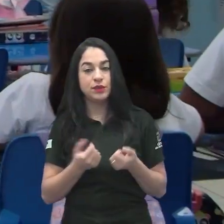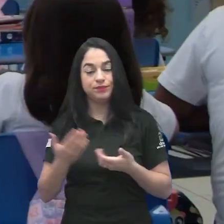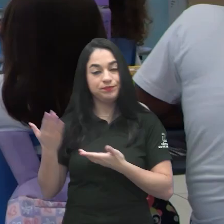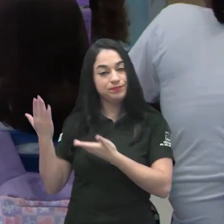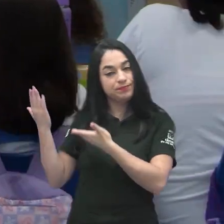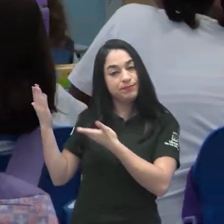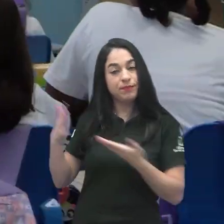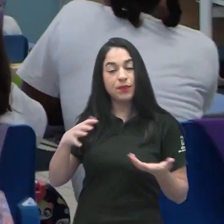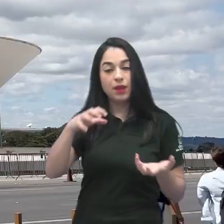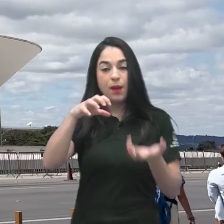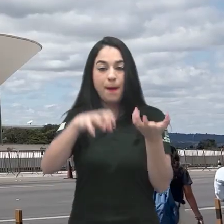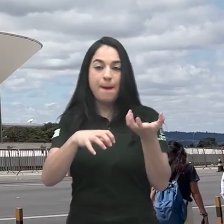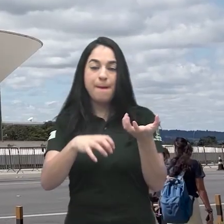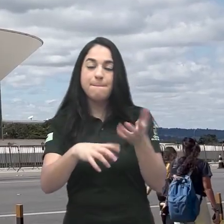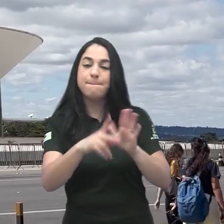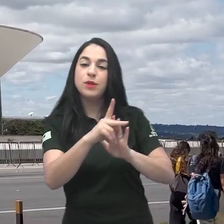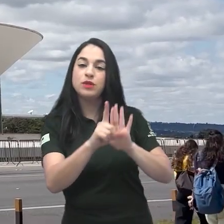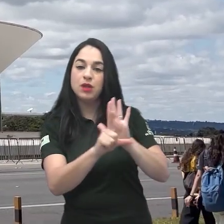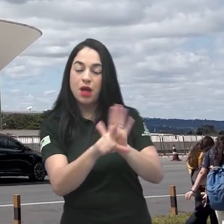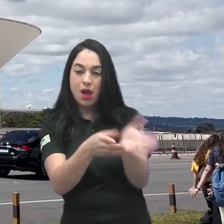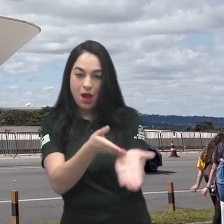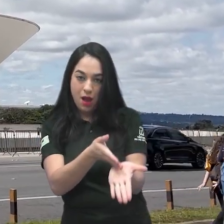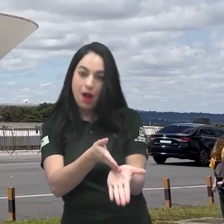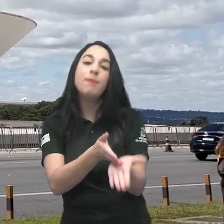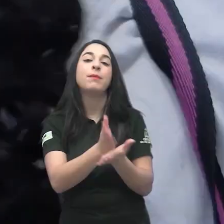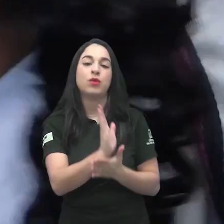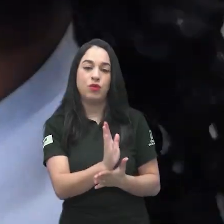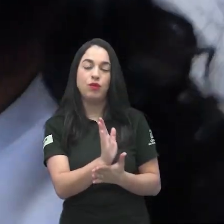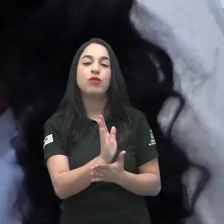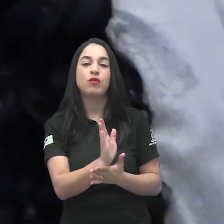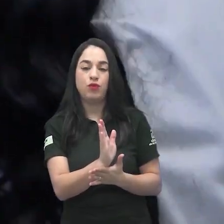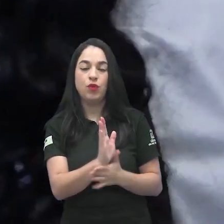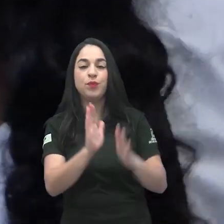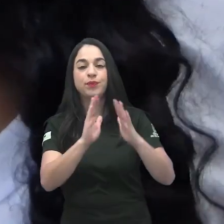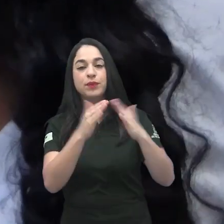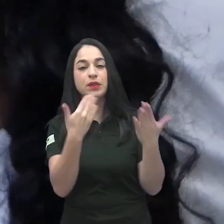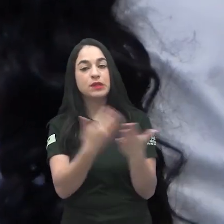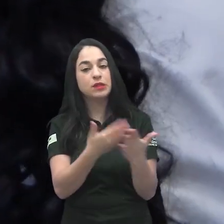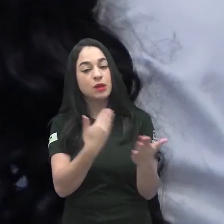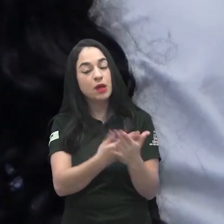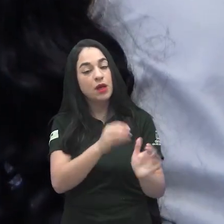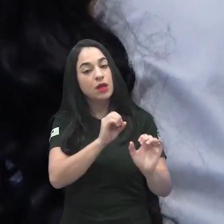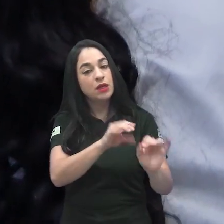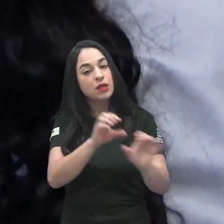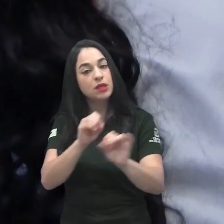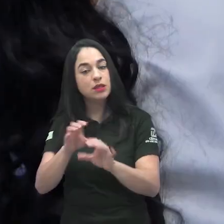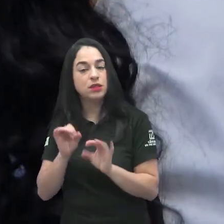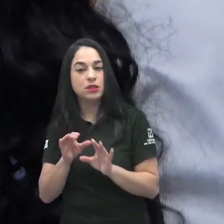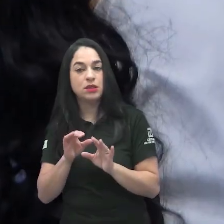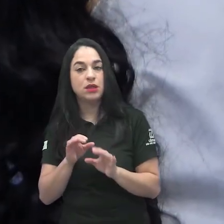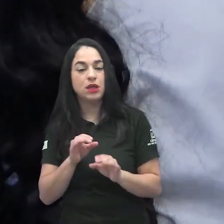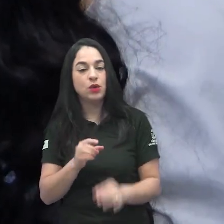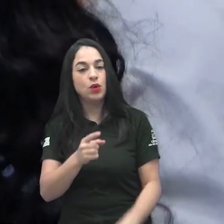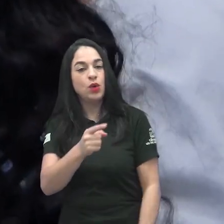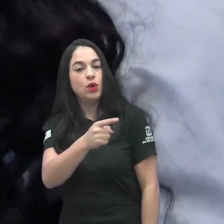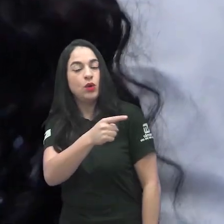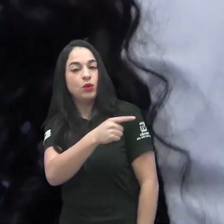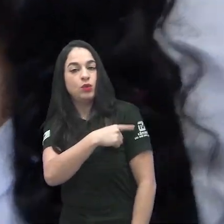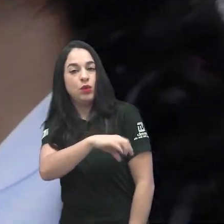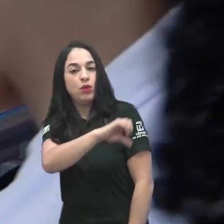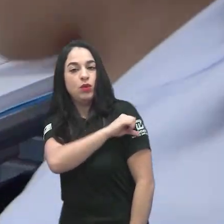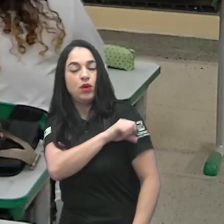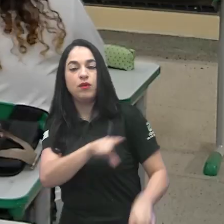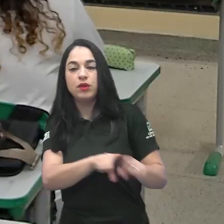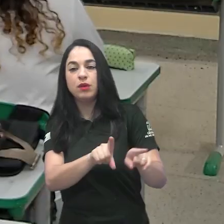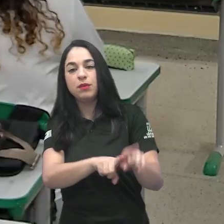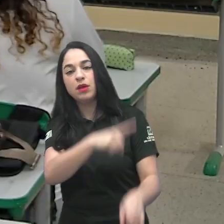políticas educacionais. O Senado aprovou um projeto que torna o tema transversal nos ensinos fundamental e